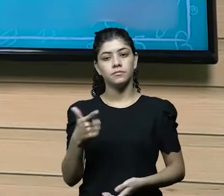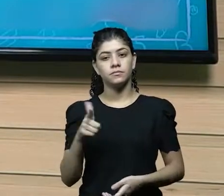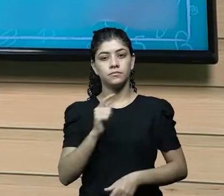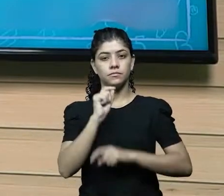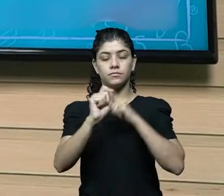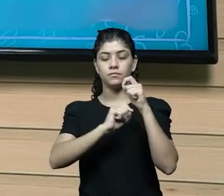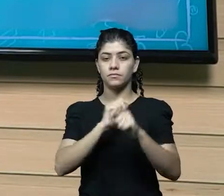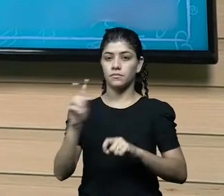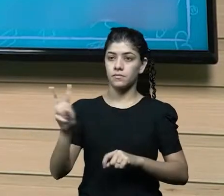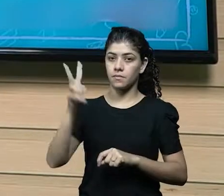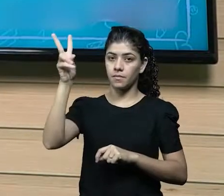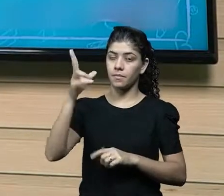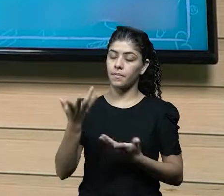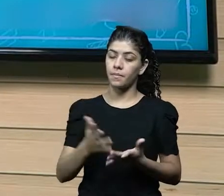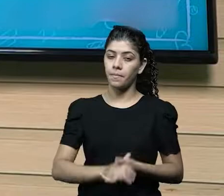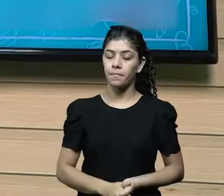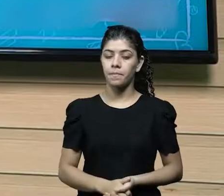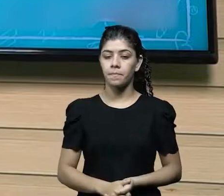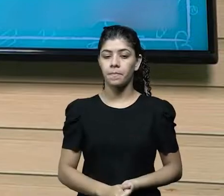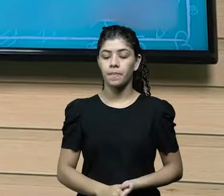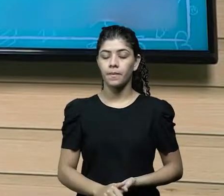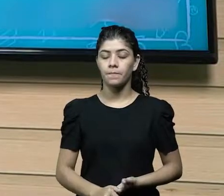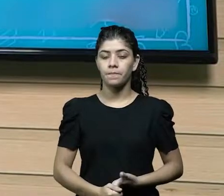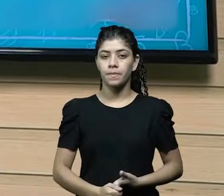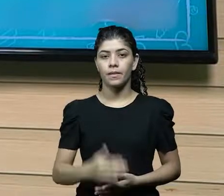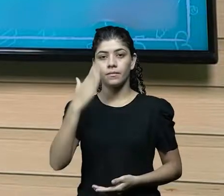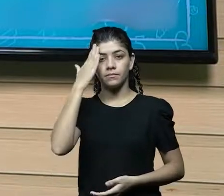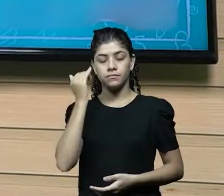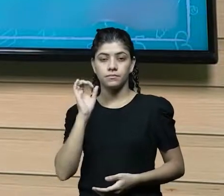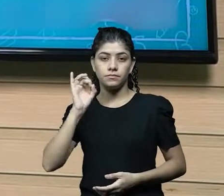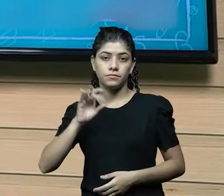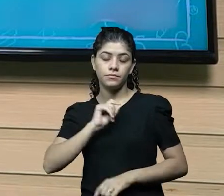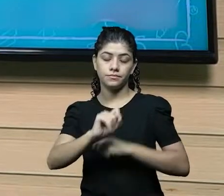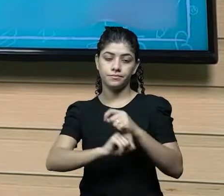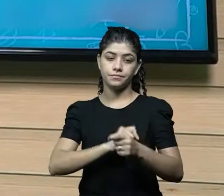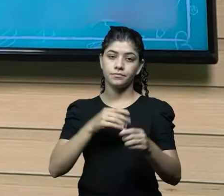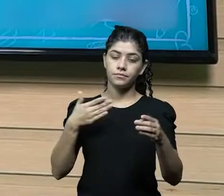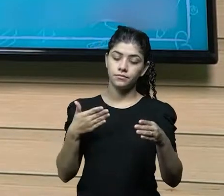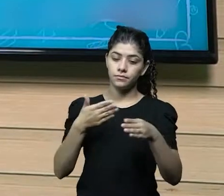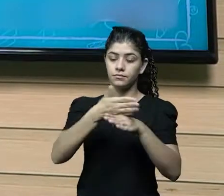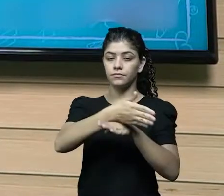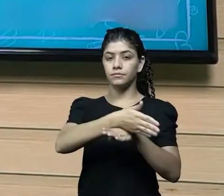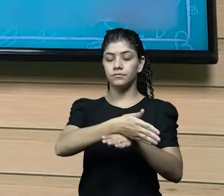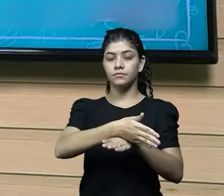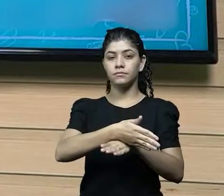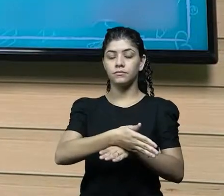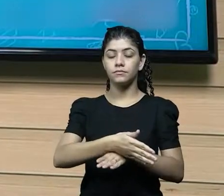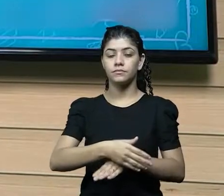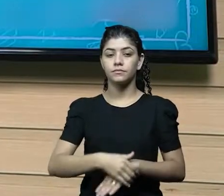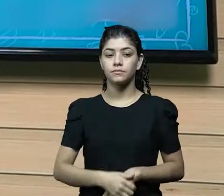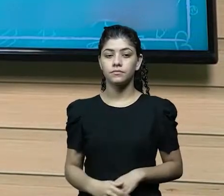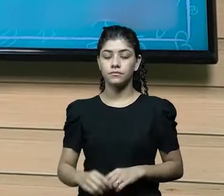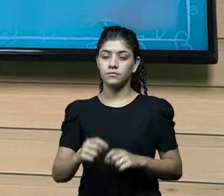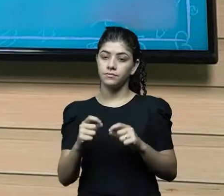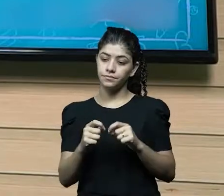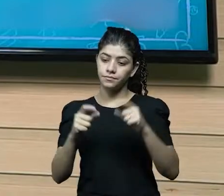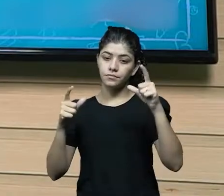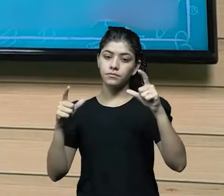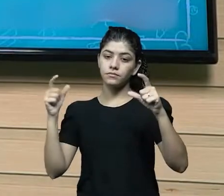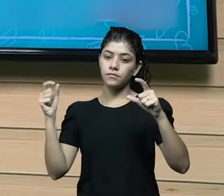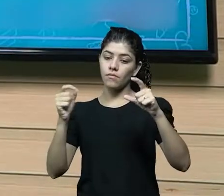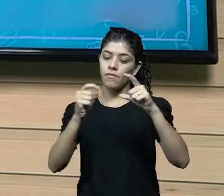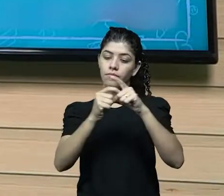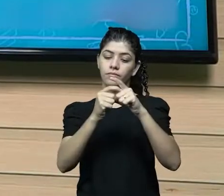tinha esse valor. Nós só sabíamos que, como ele não passava, o diâmetro daquela peça era maior do que o da